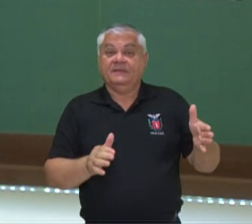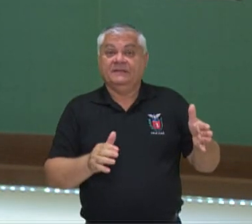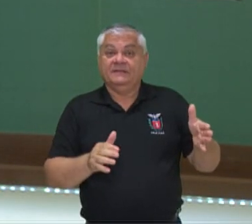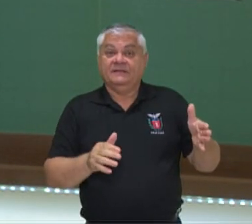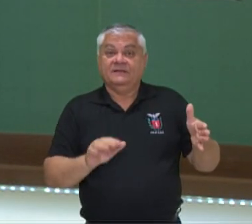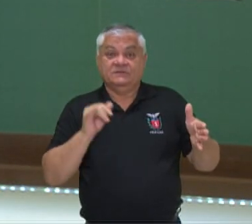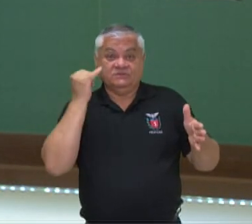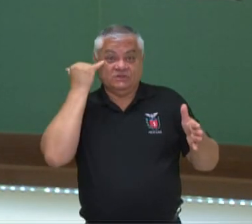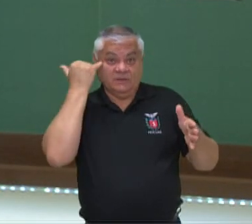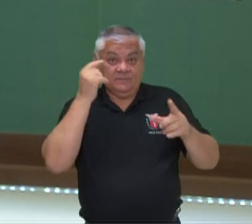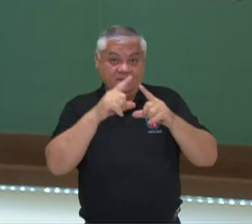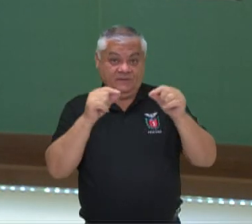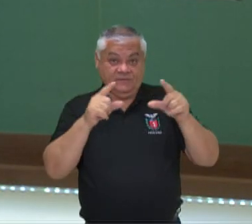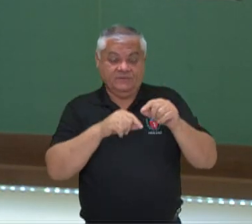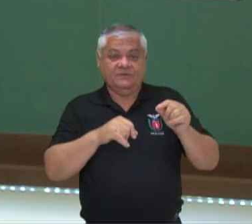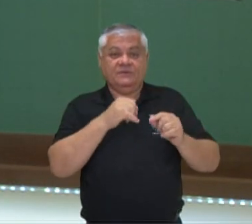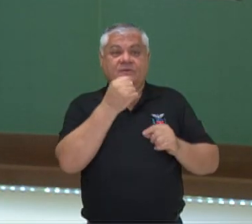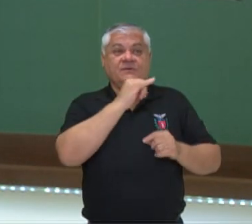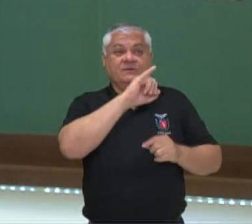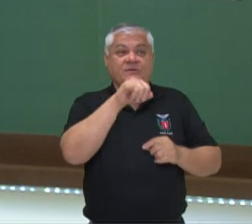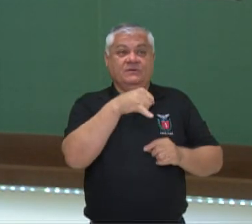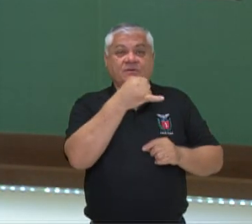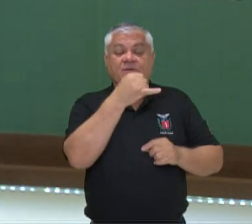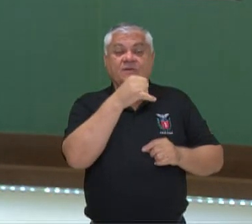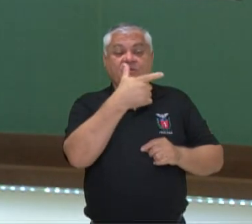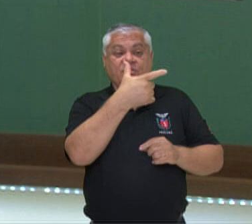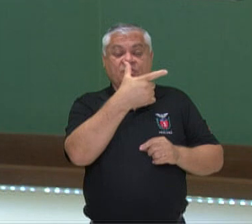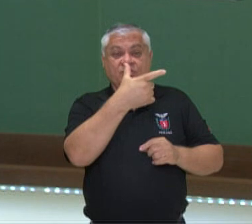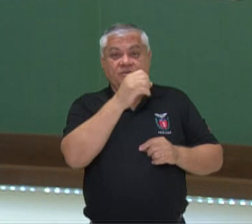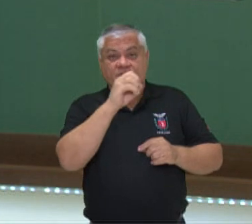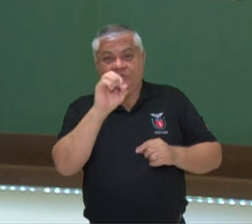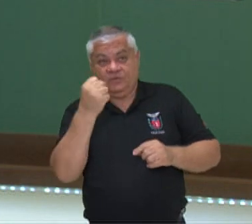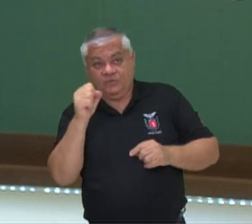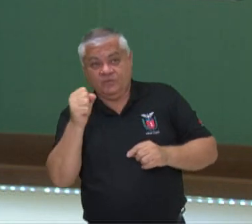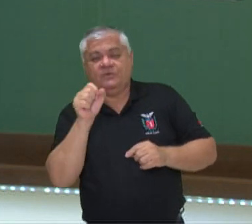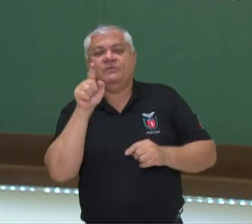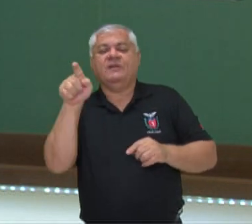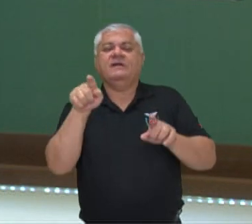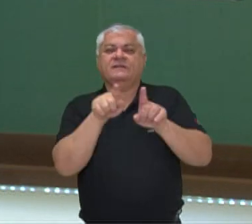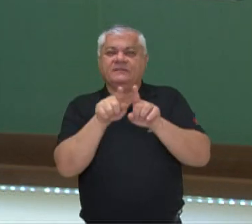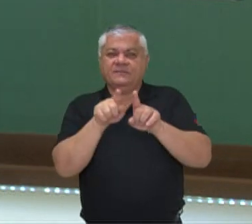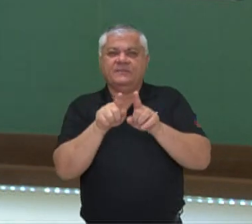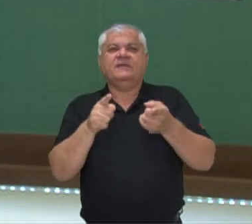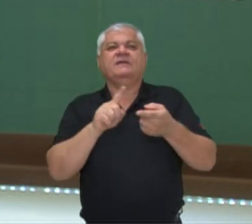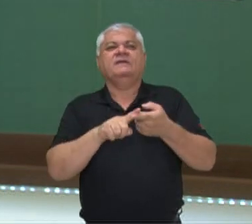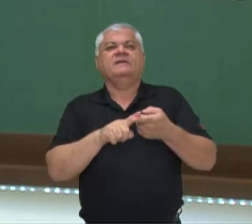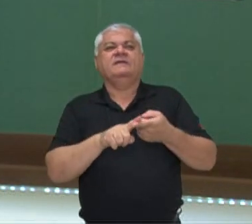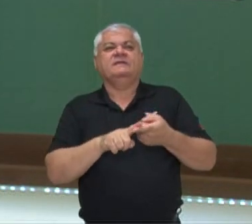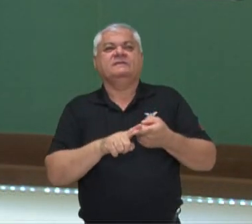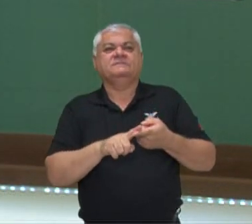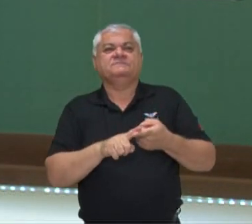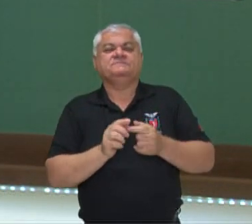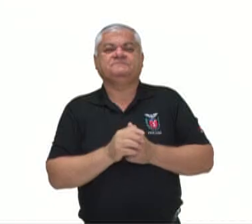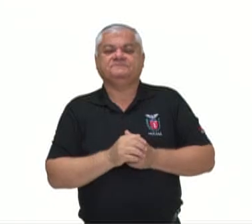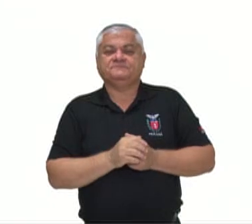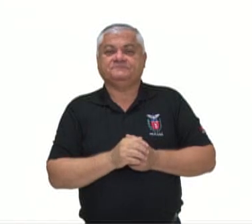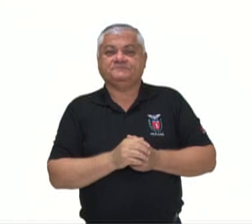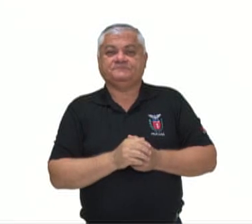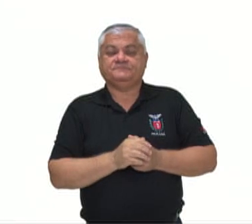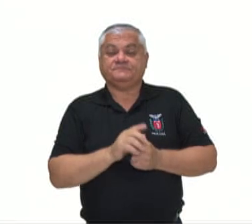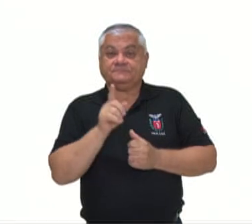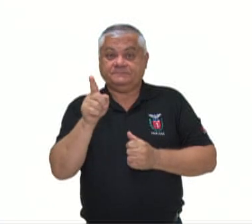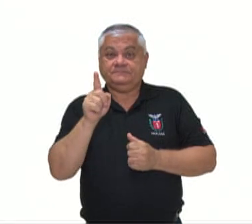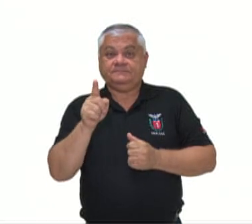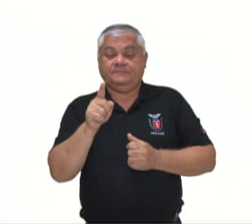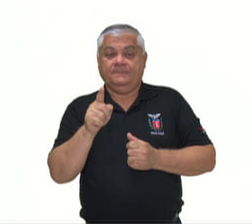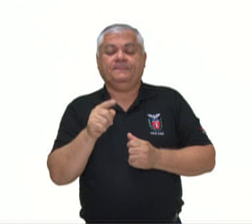em 2008, e em 2012 a gente foi para Londres, aonde as coisas melhoraram um pouco mais. Observem aqui, olha. Traditional